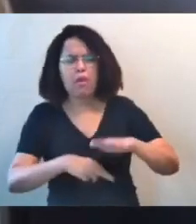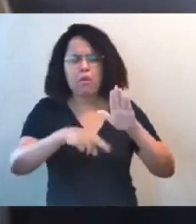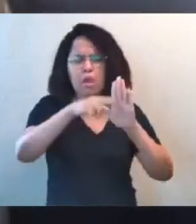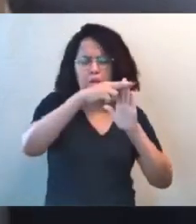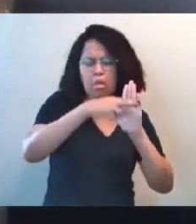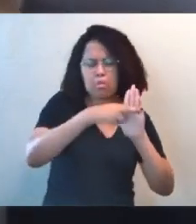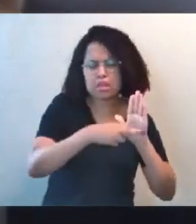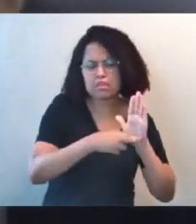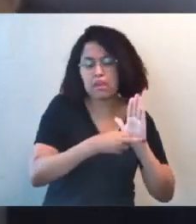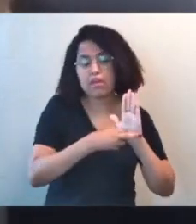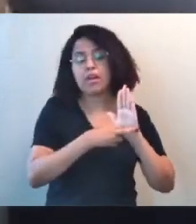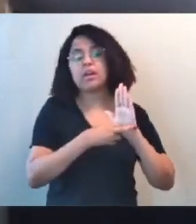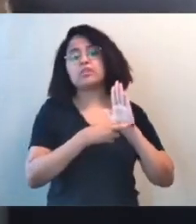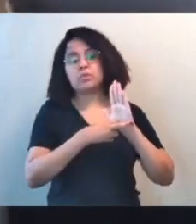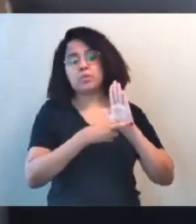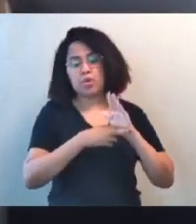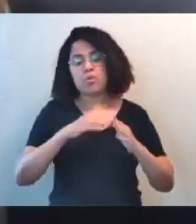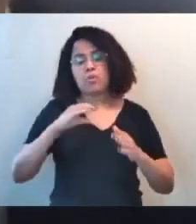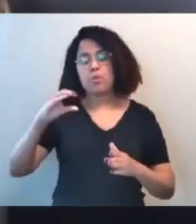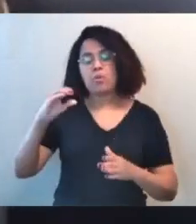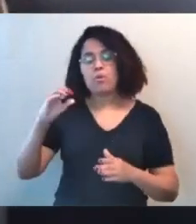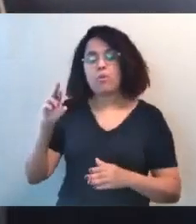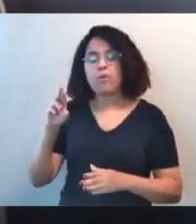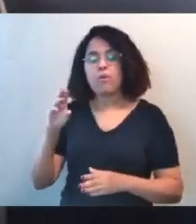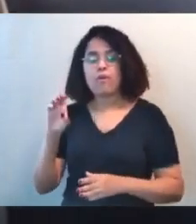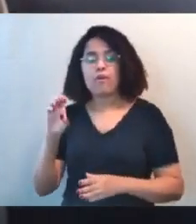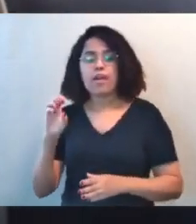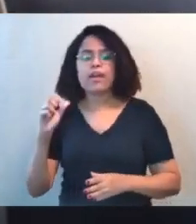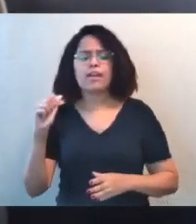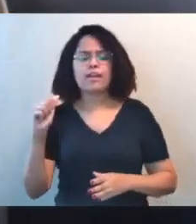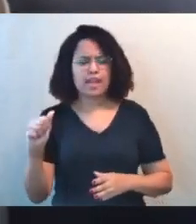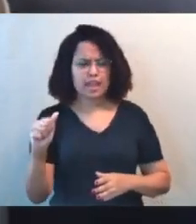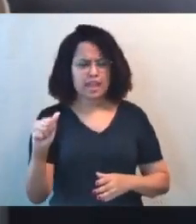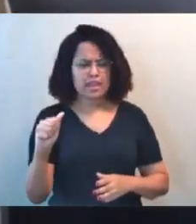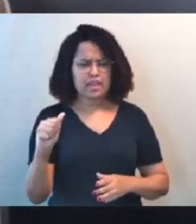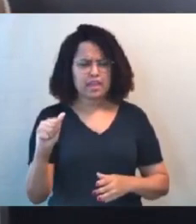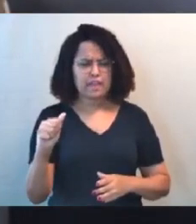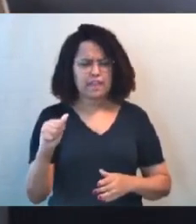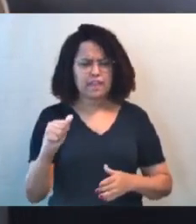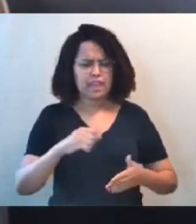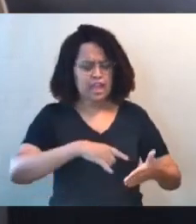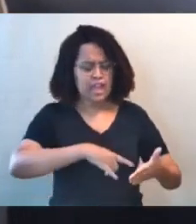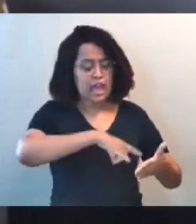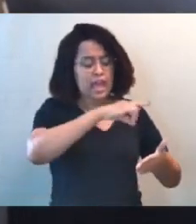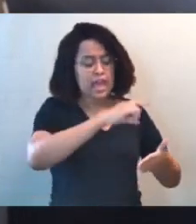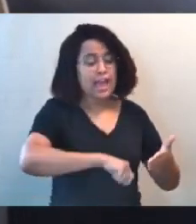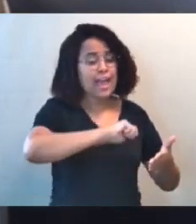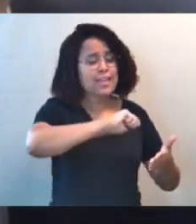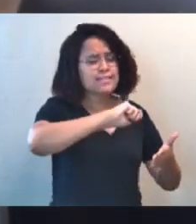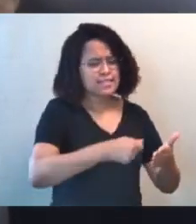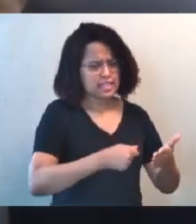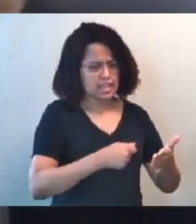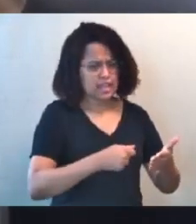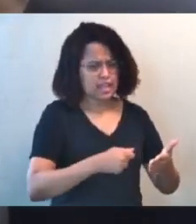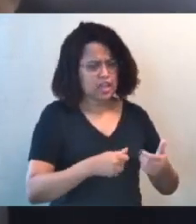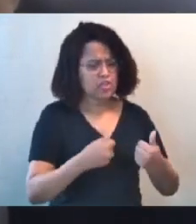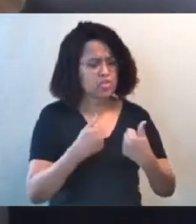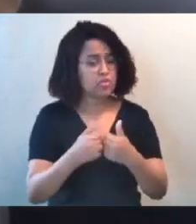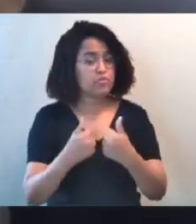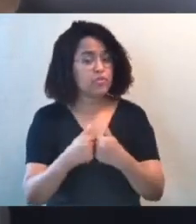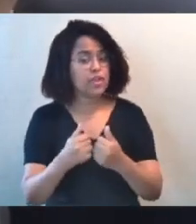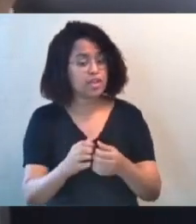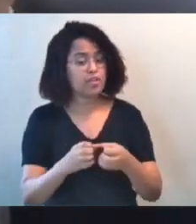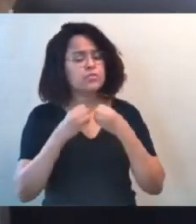né, com CREA, atesta que o veículo está em condições, é como